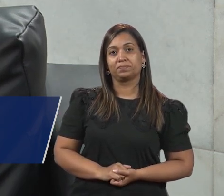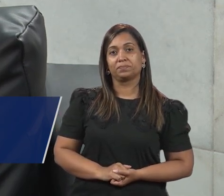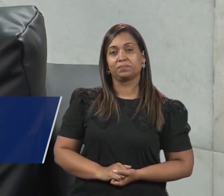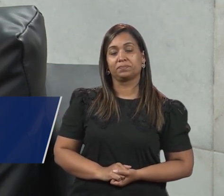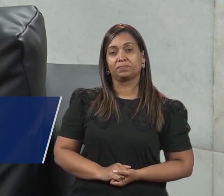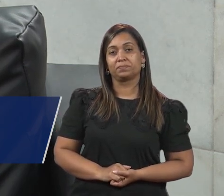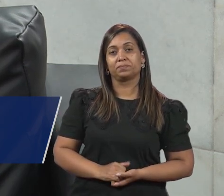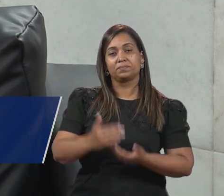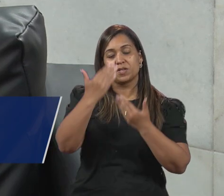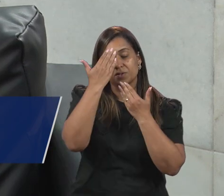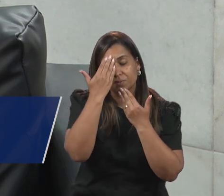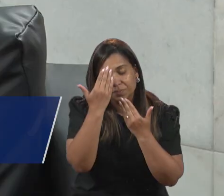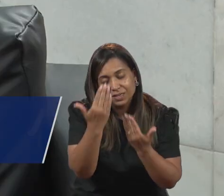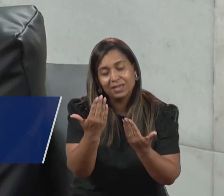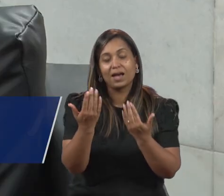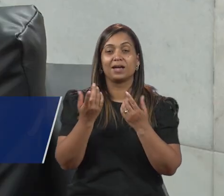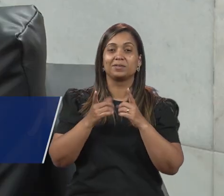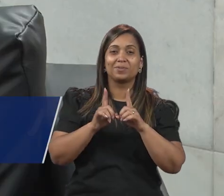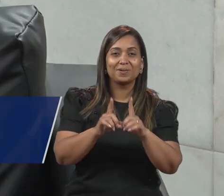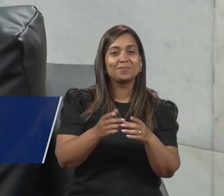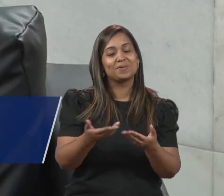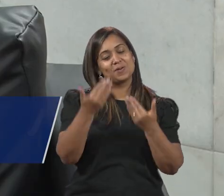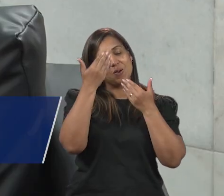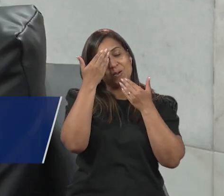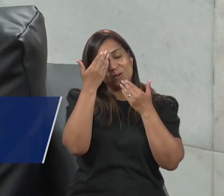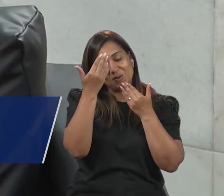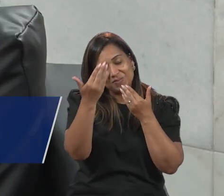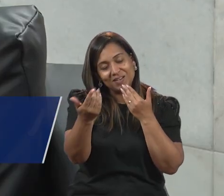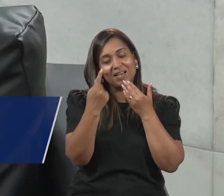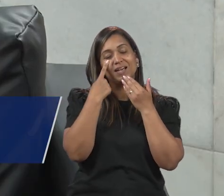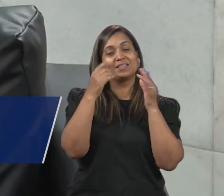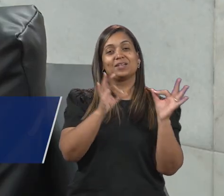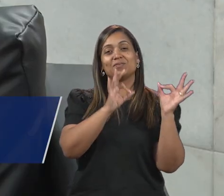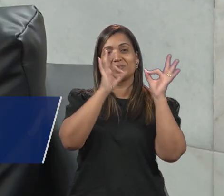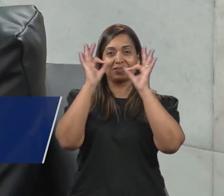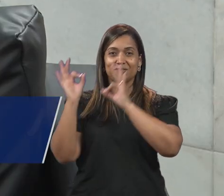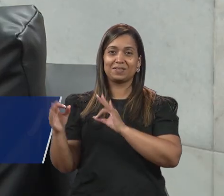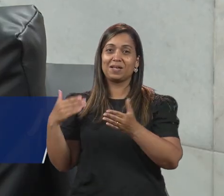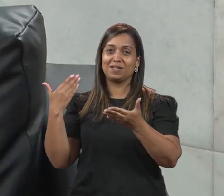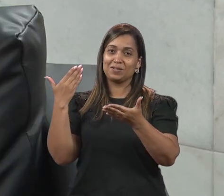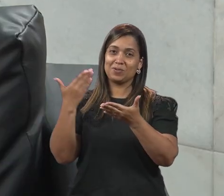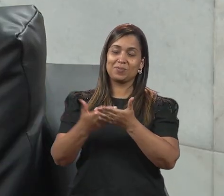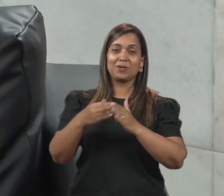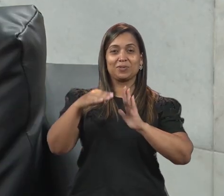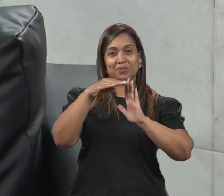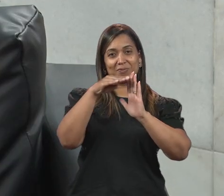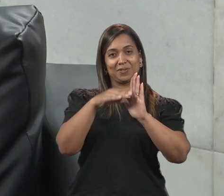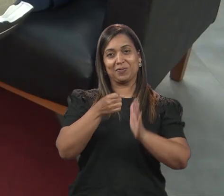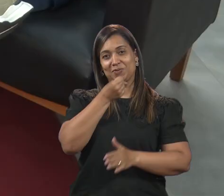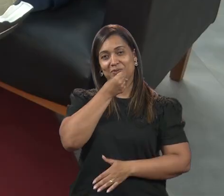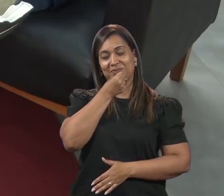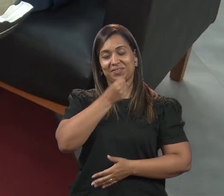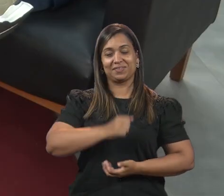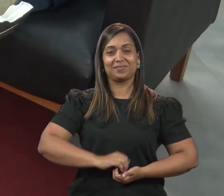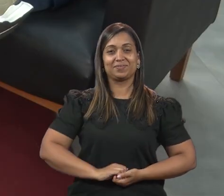3214-7744. Muito obrigada pela companhia, muito obrigada pela audiência e até o próximo programa.